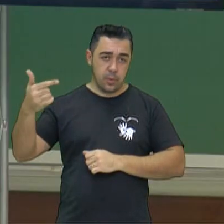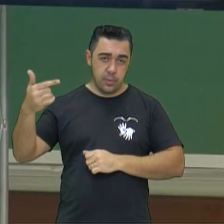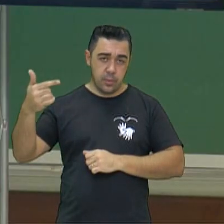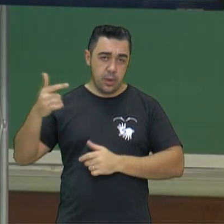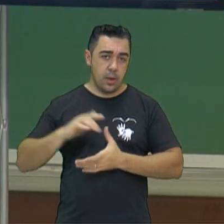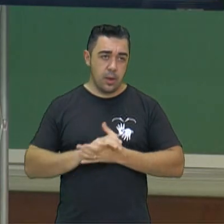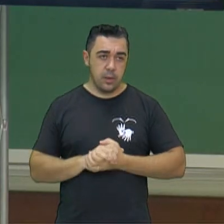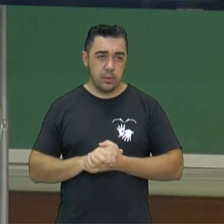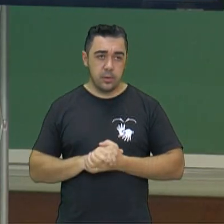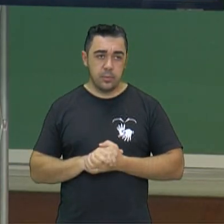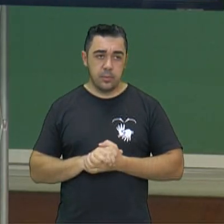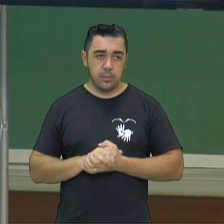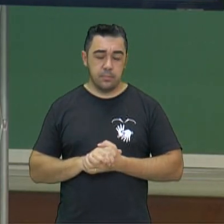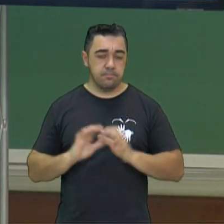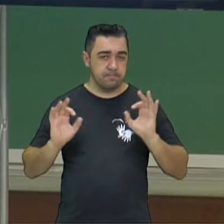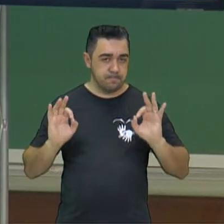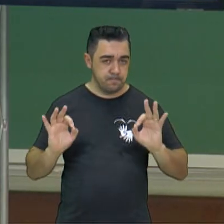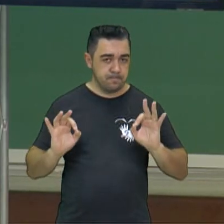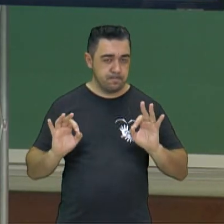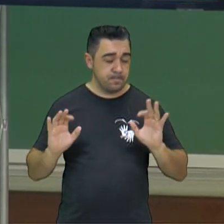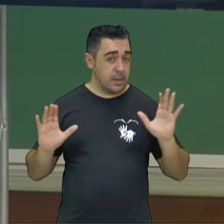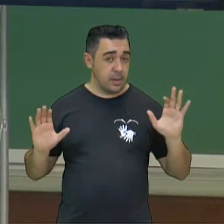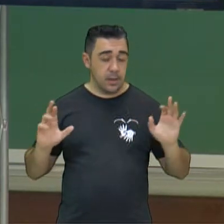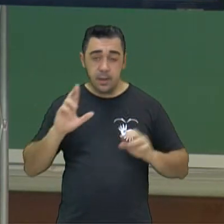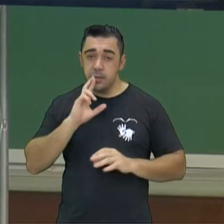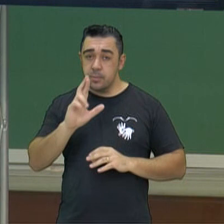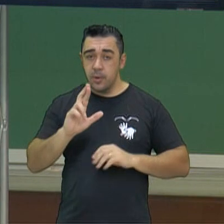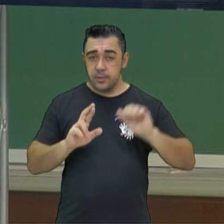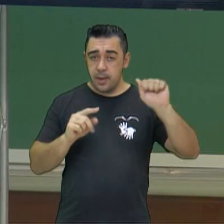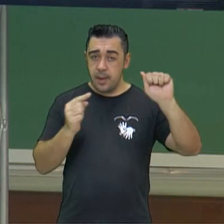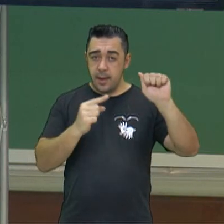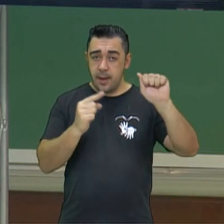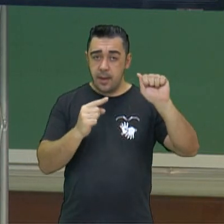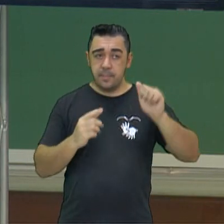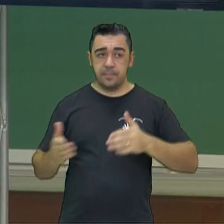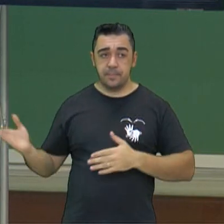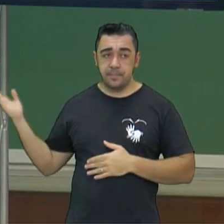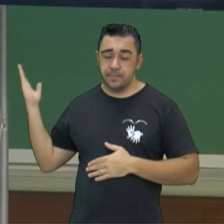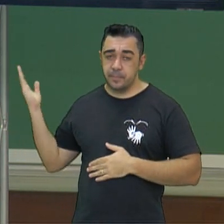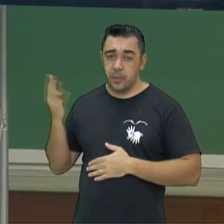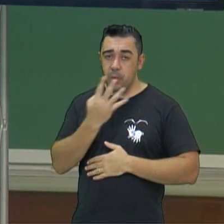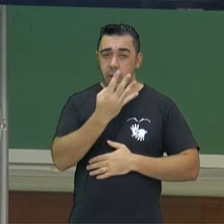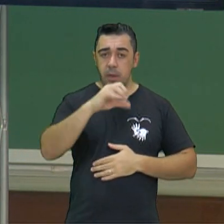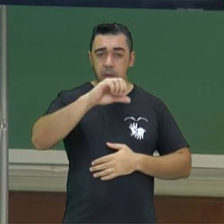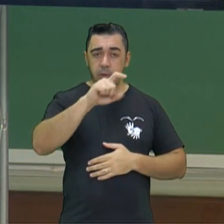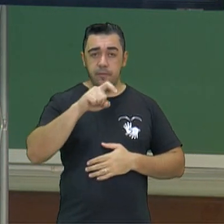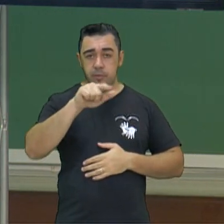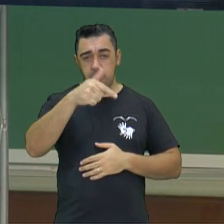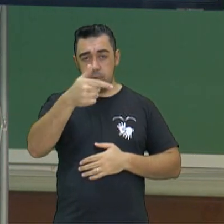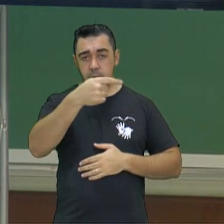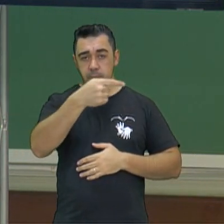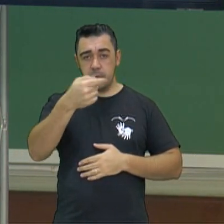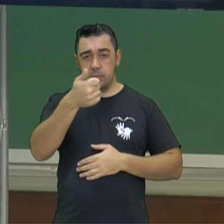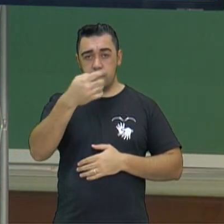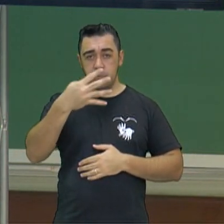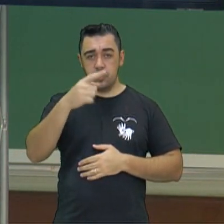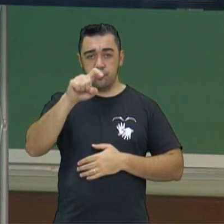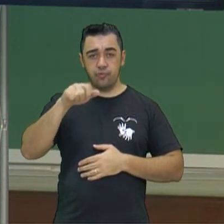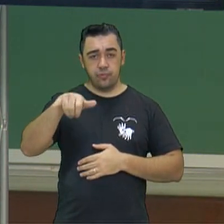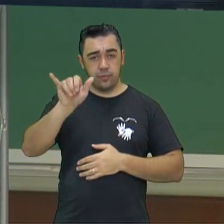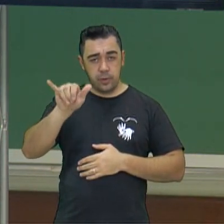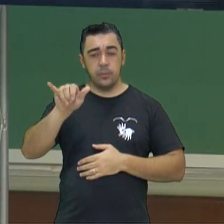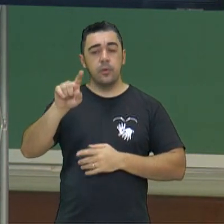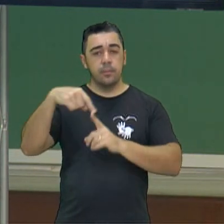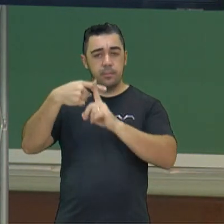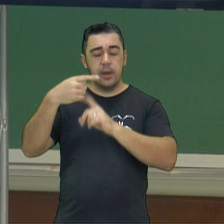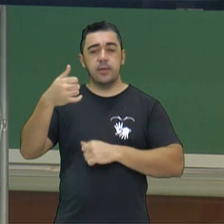segundo termo, mais y ao quadrado. Então, a resposta da letra A, 49x ao quadrado, menos 14xy,